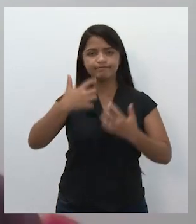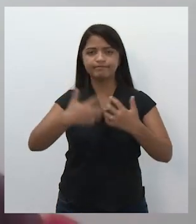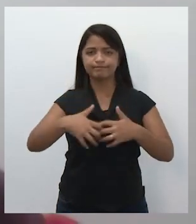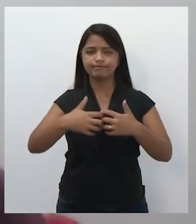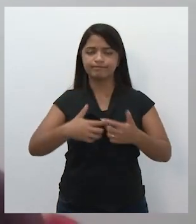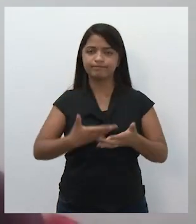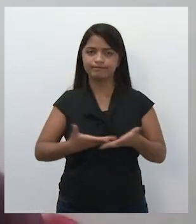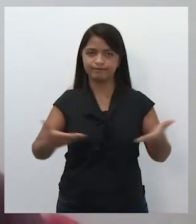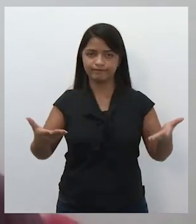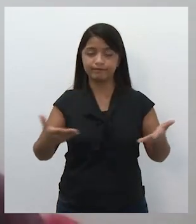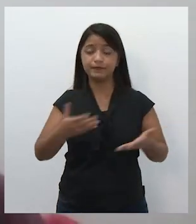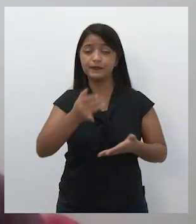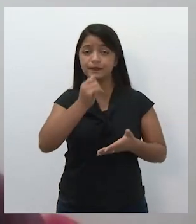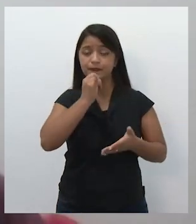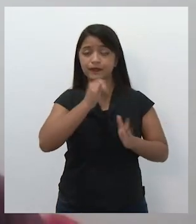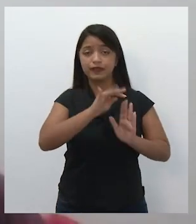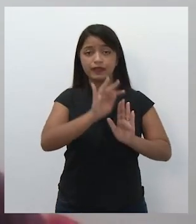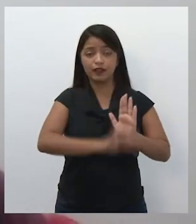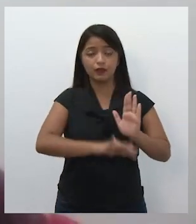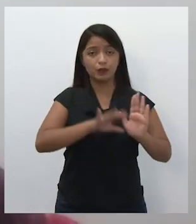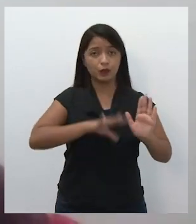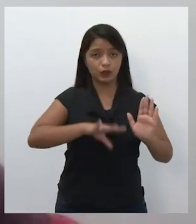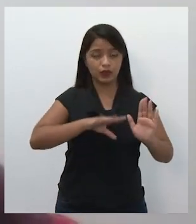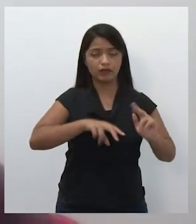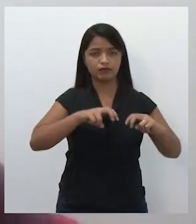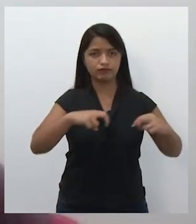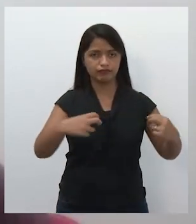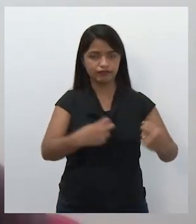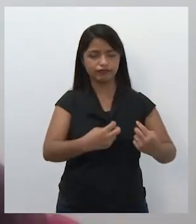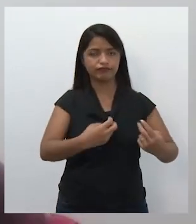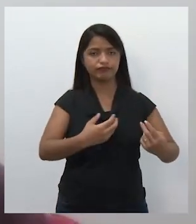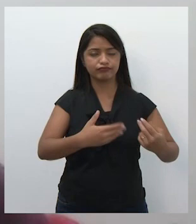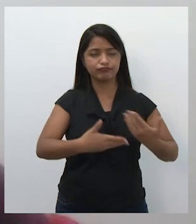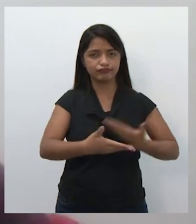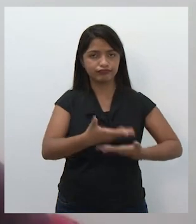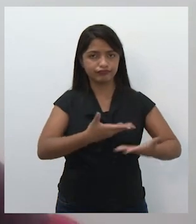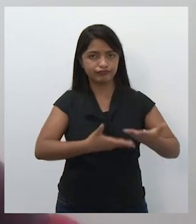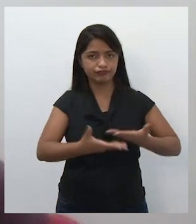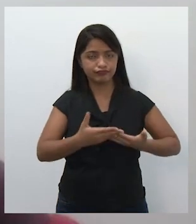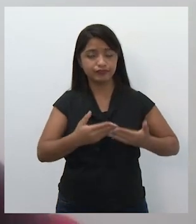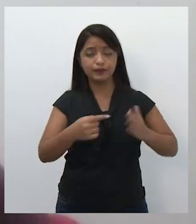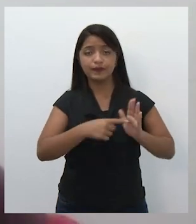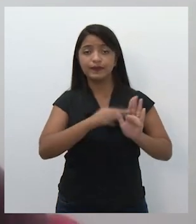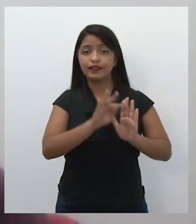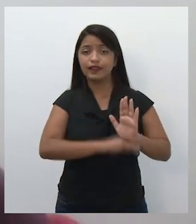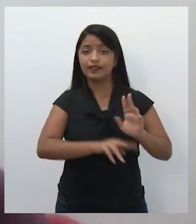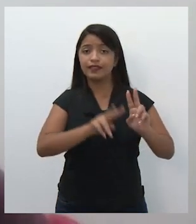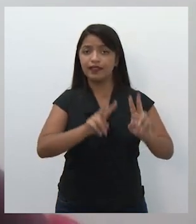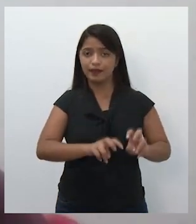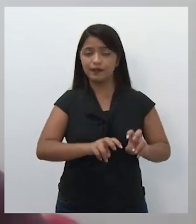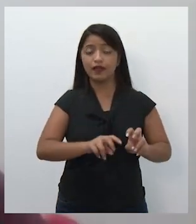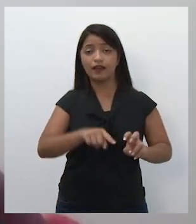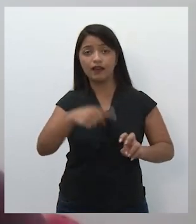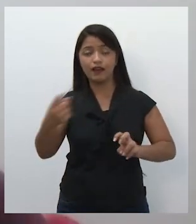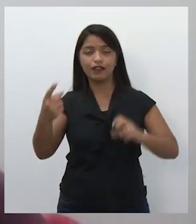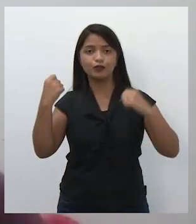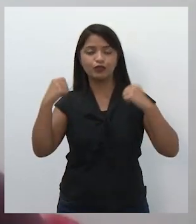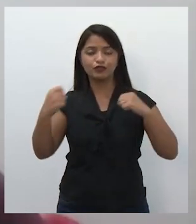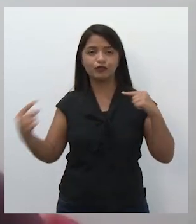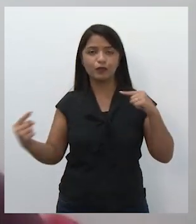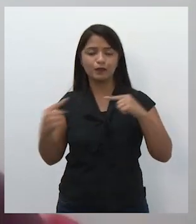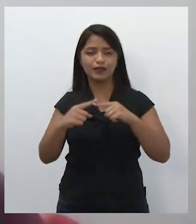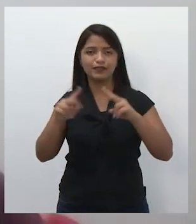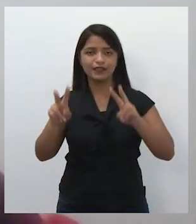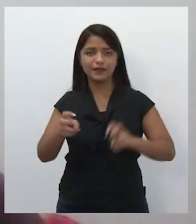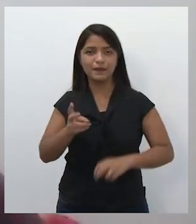trabalha-se um texto em língua portuguesa, é feita uma roda de conversa, e esse texto traz um tema específico, que educação física trabalhou, né? De forma